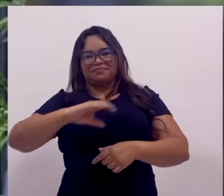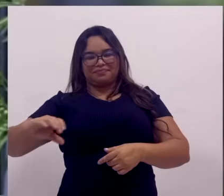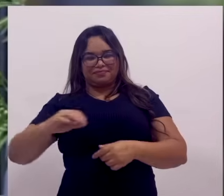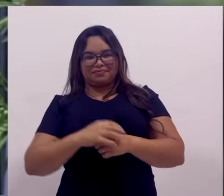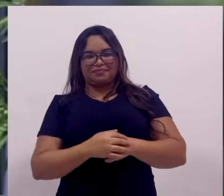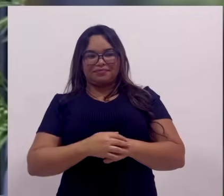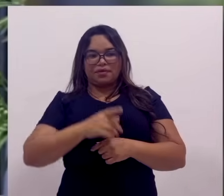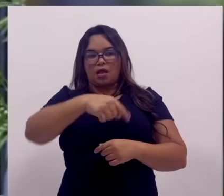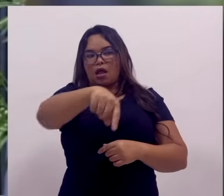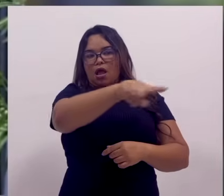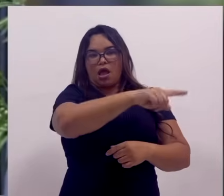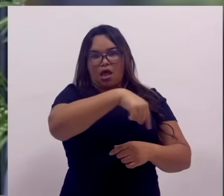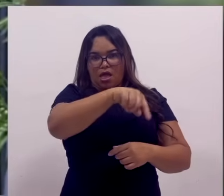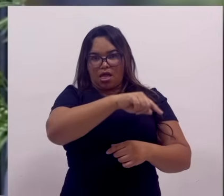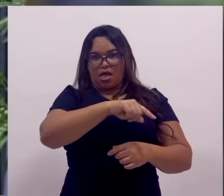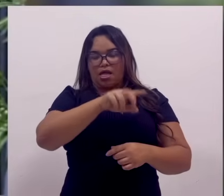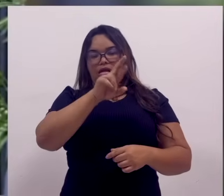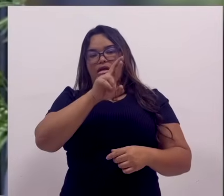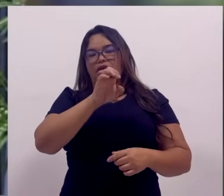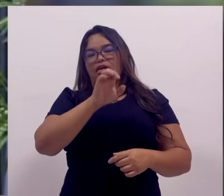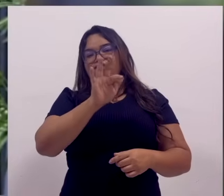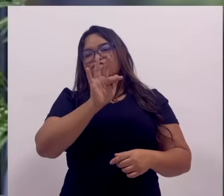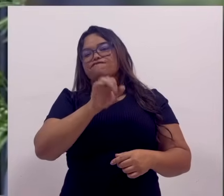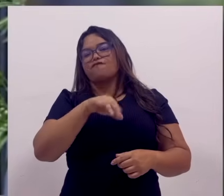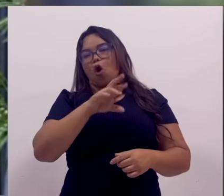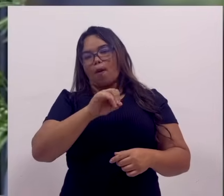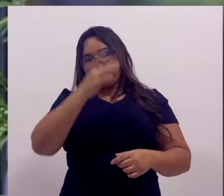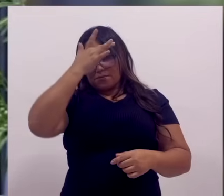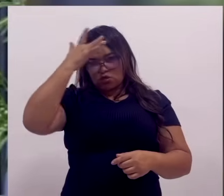A reforma não fazia o que pregava.